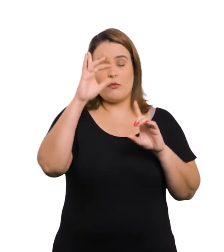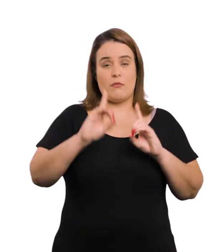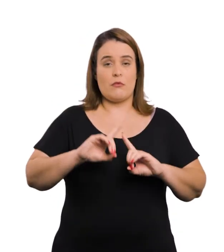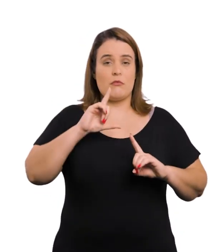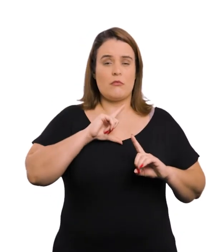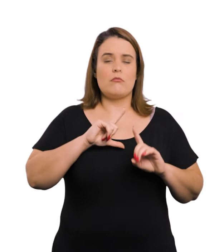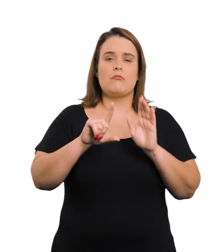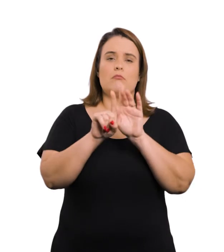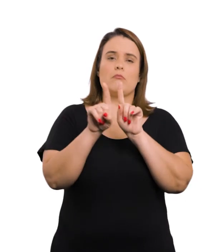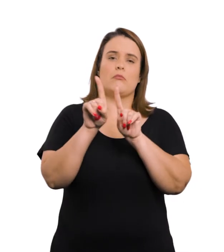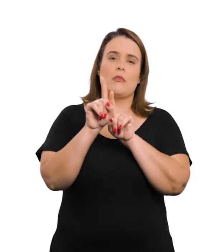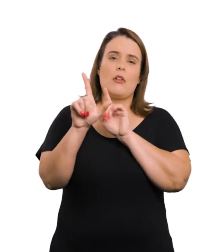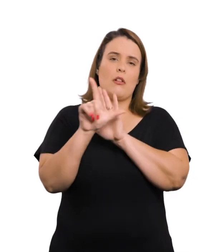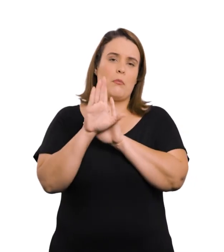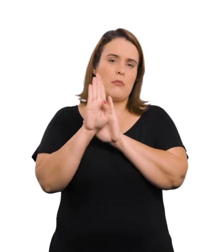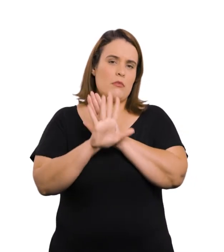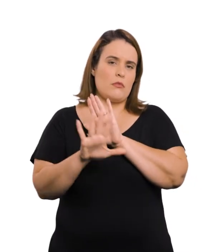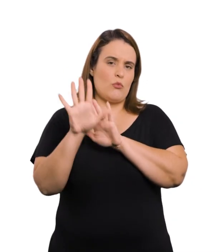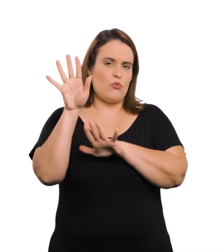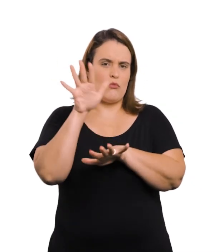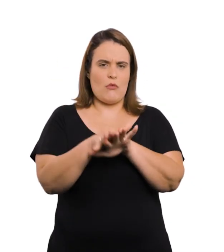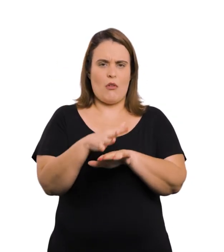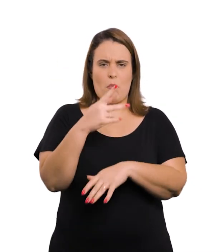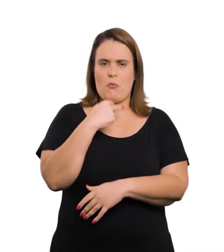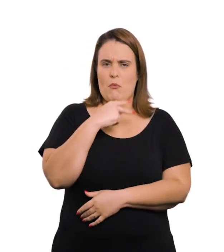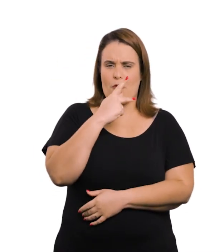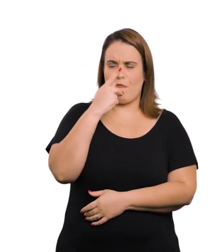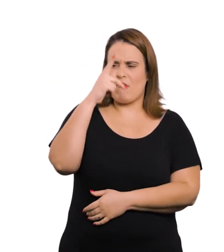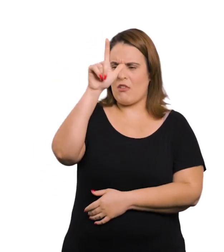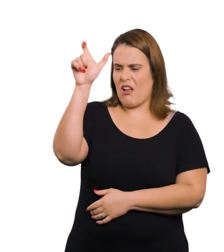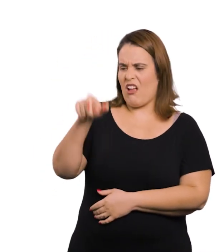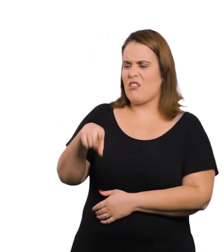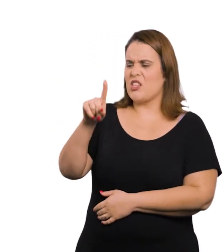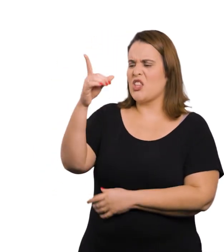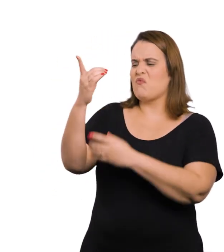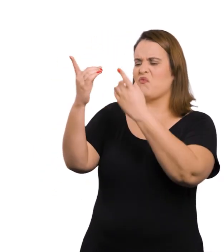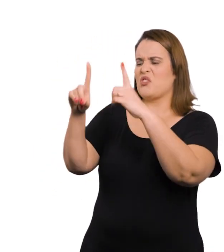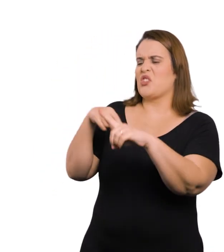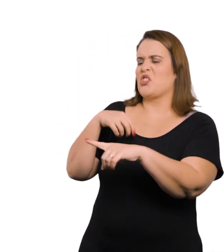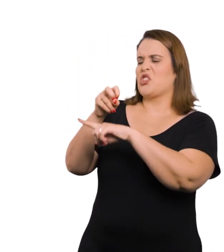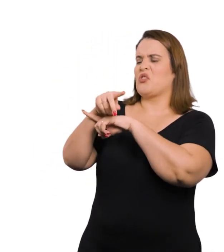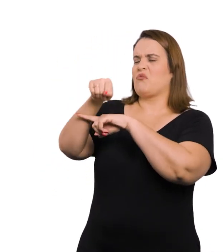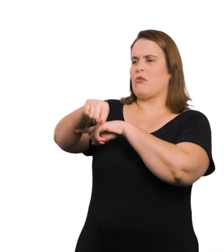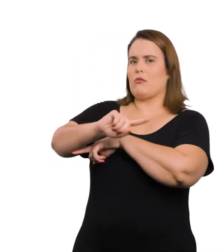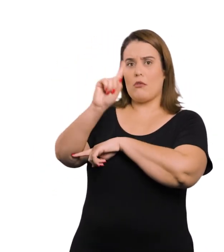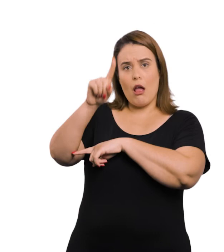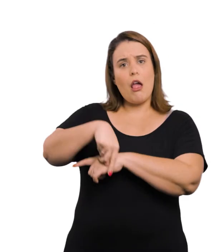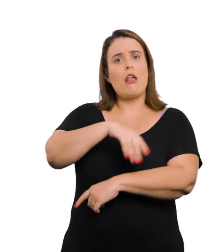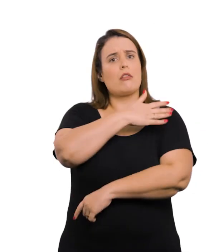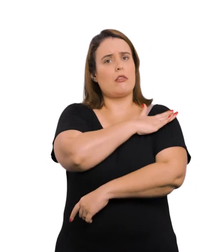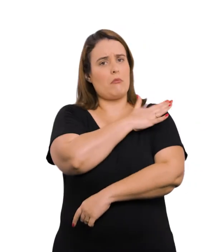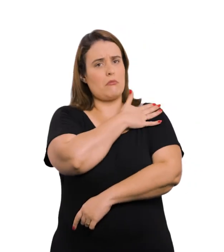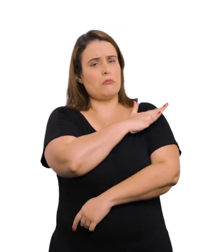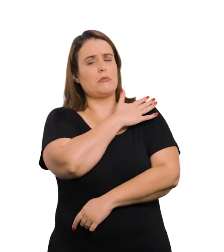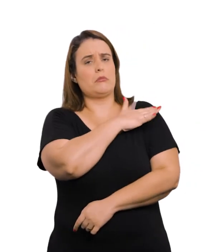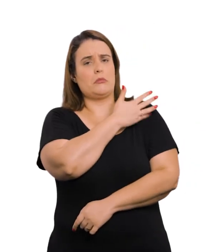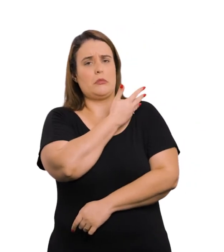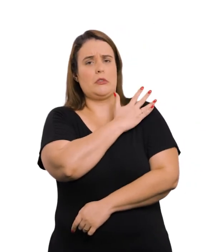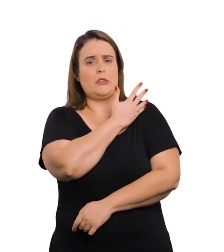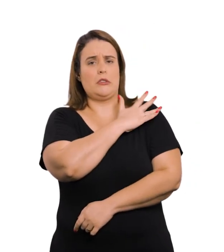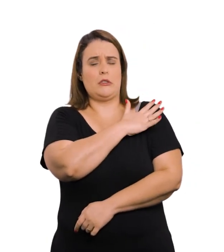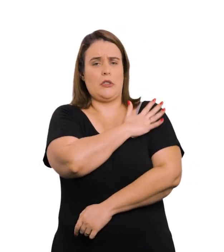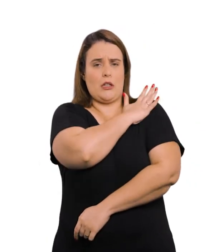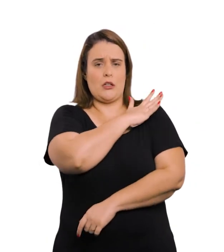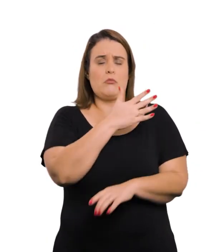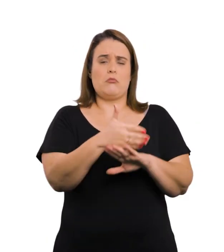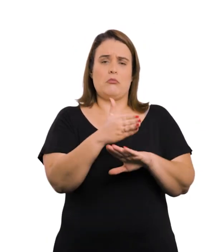Lei Brasileira de Inclusão, não contratar alguém por conta da deficiência, podendo ser configurado como discriminação por motivo